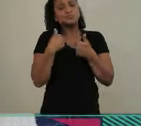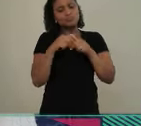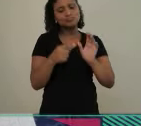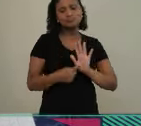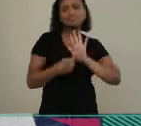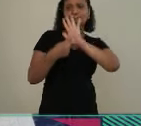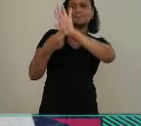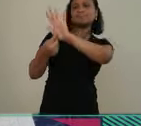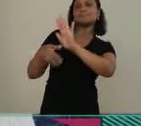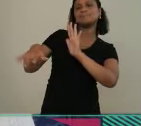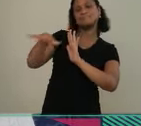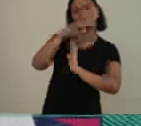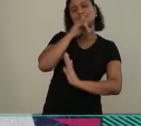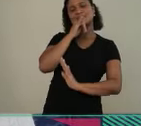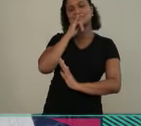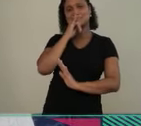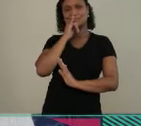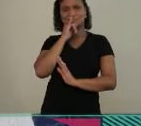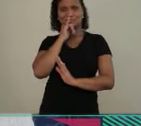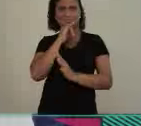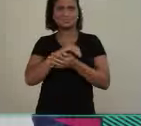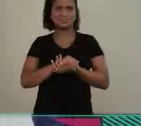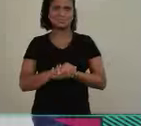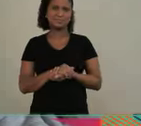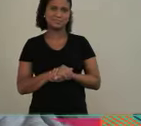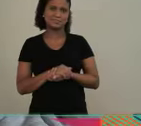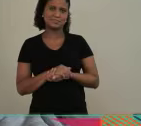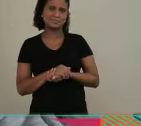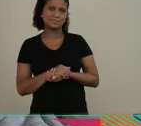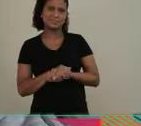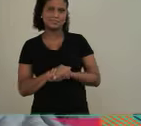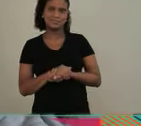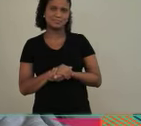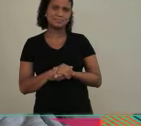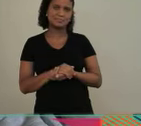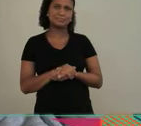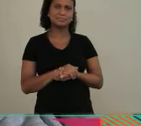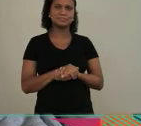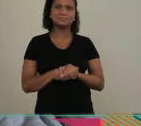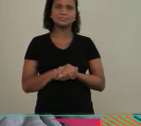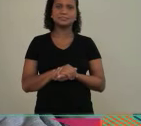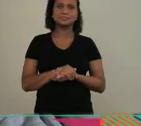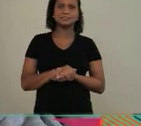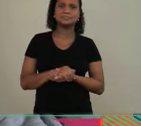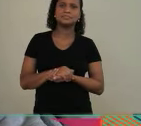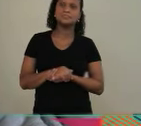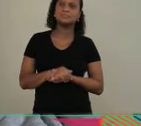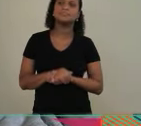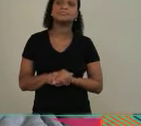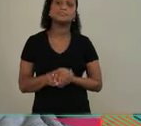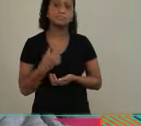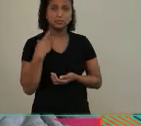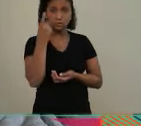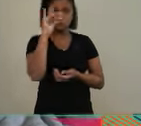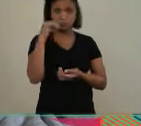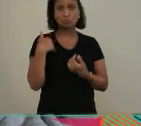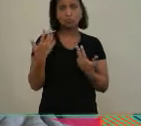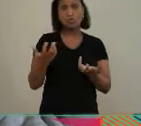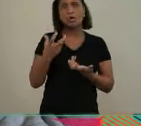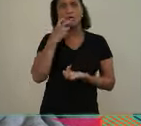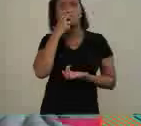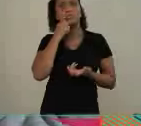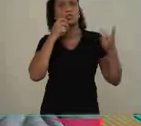porque eu acho que estou sendo um exemplo, né? Um dia eu vou adotar, igual minha mãe